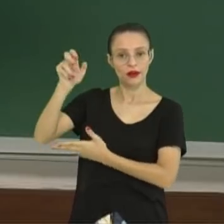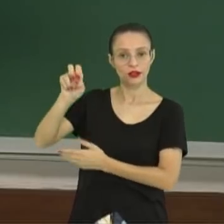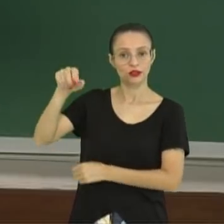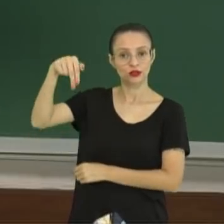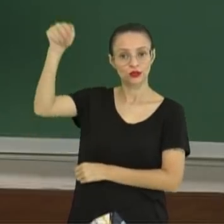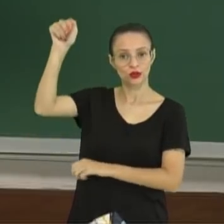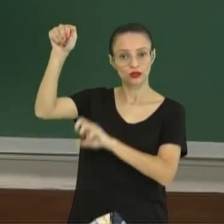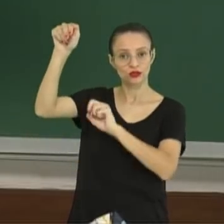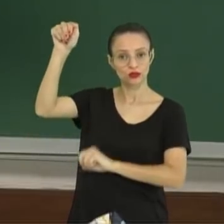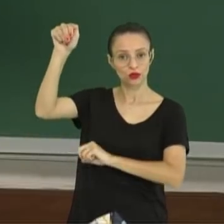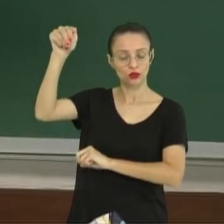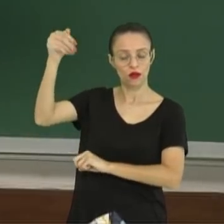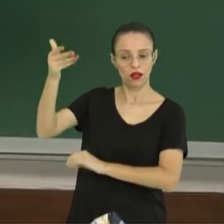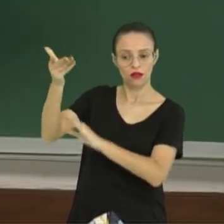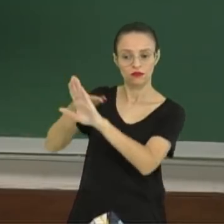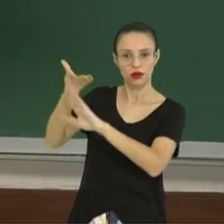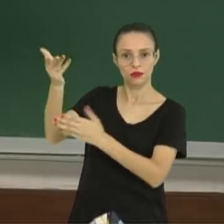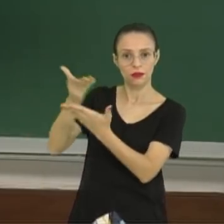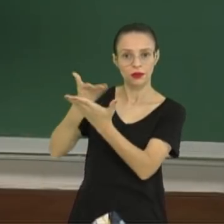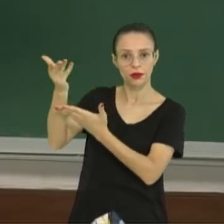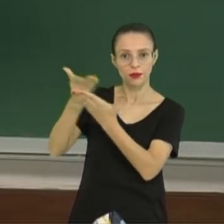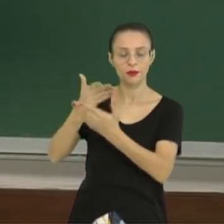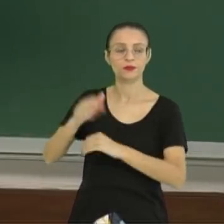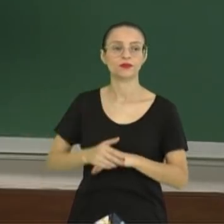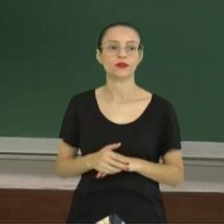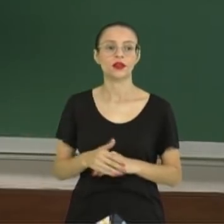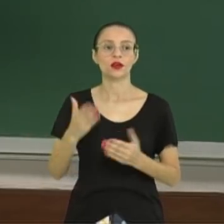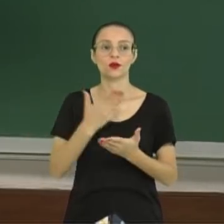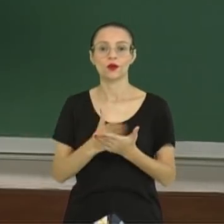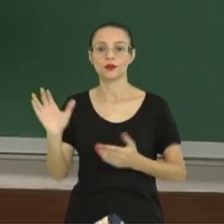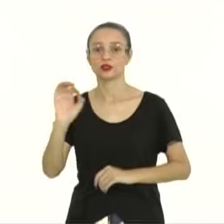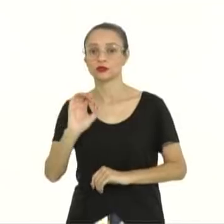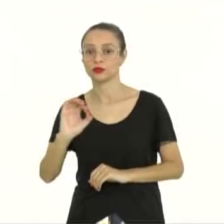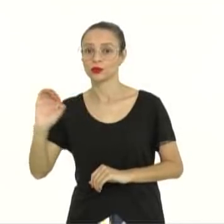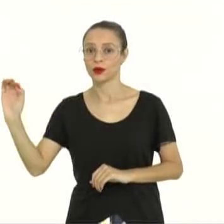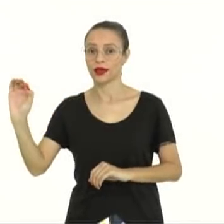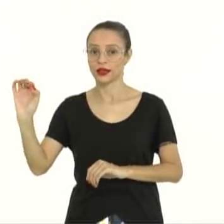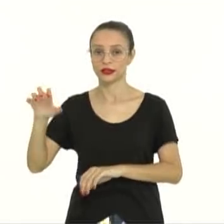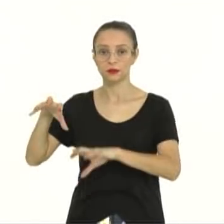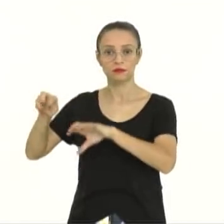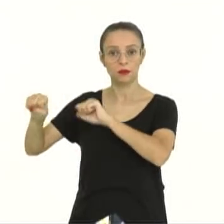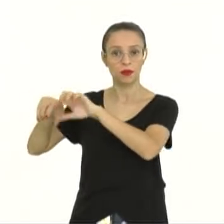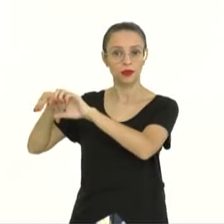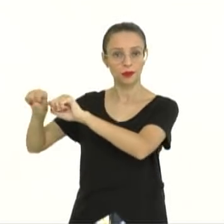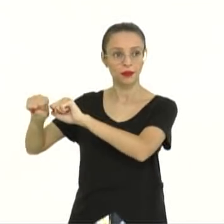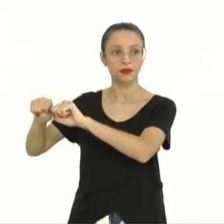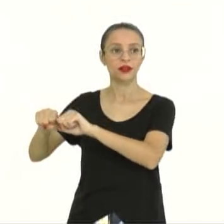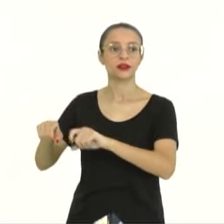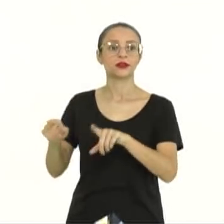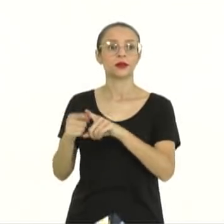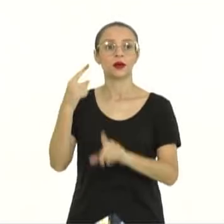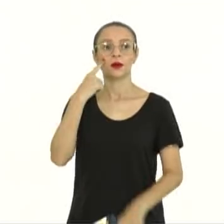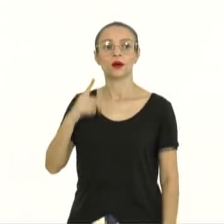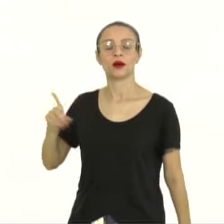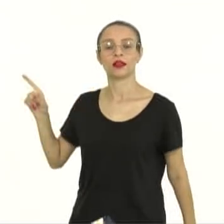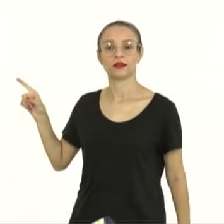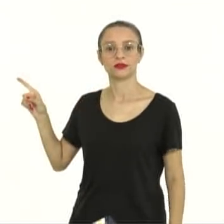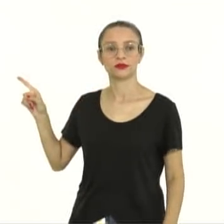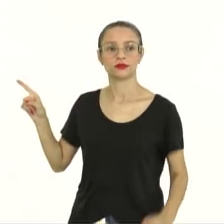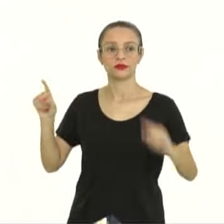sul. Feito isso, iniciou-se a marcha para o oeste, a conquista do restante do território americano. E aqui, né, nós temos aqui